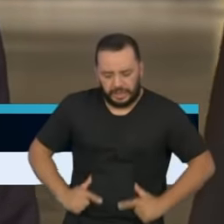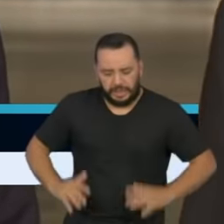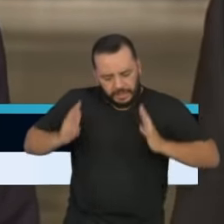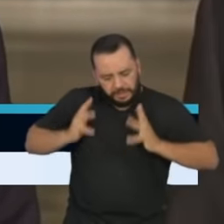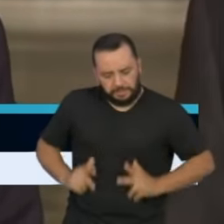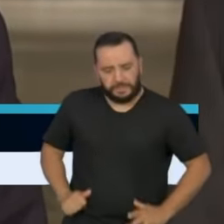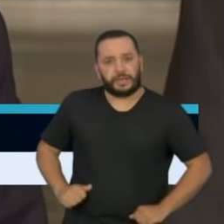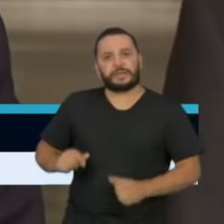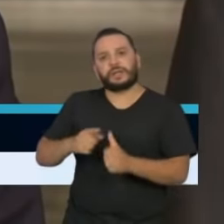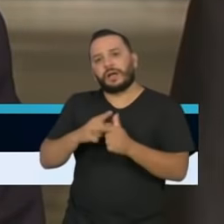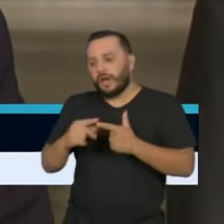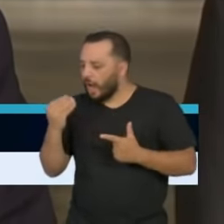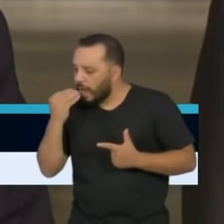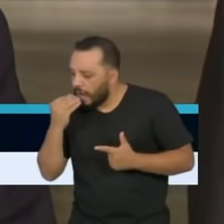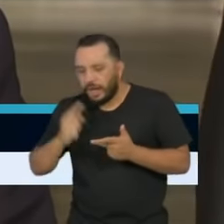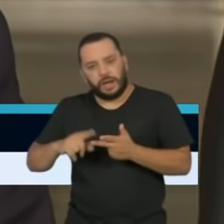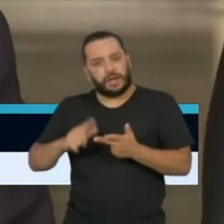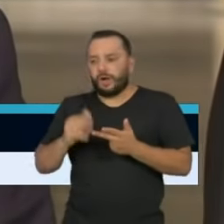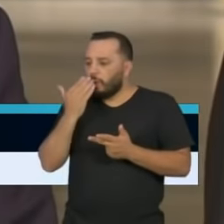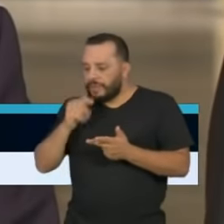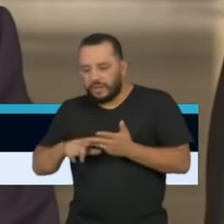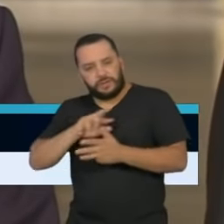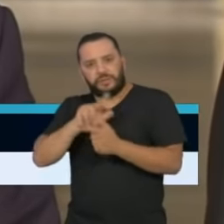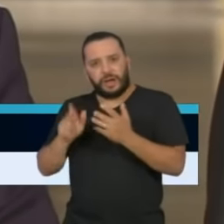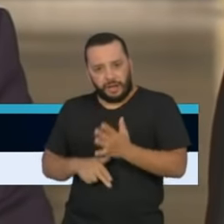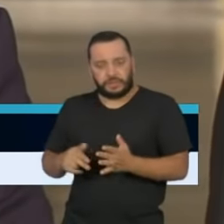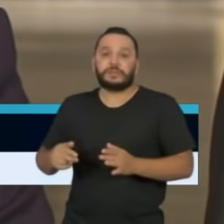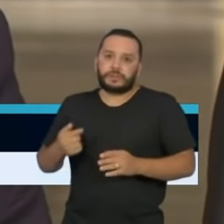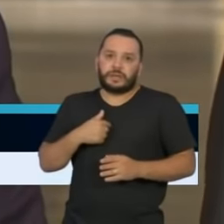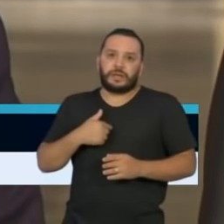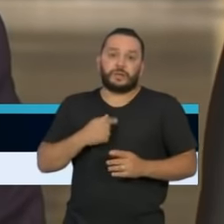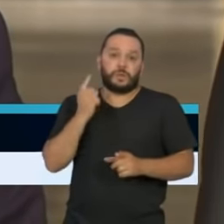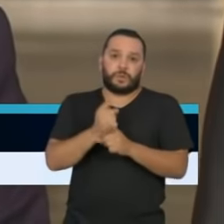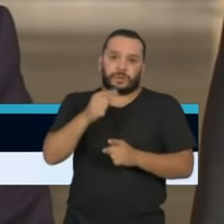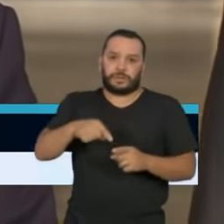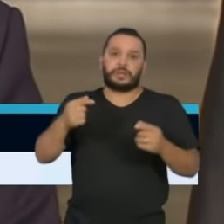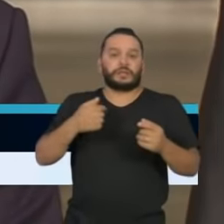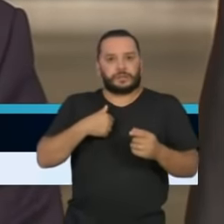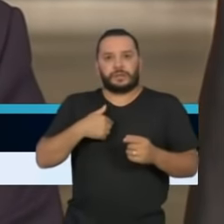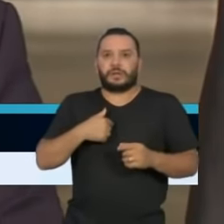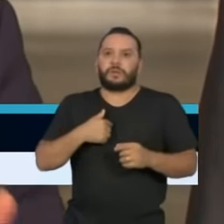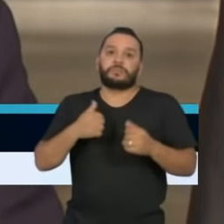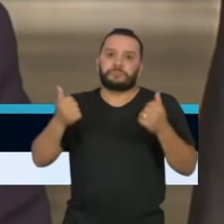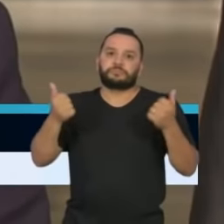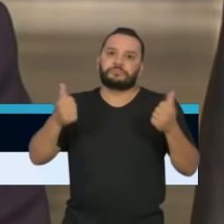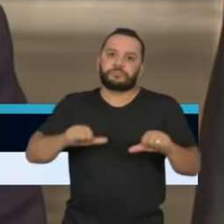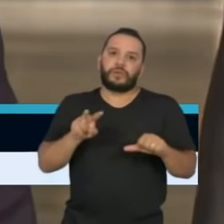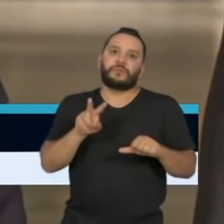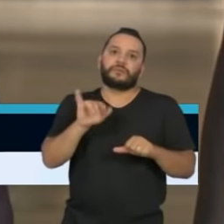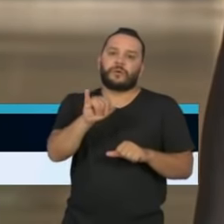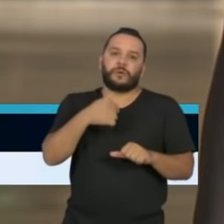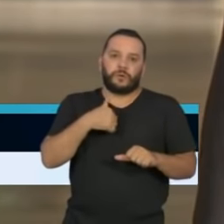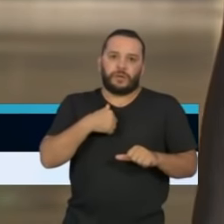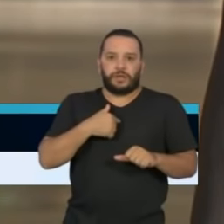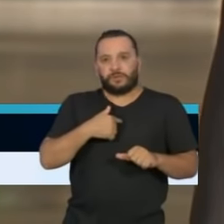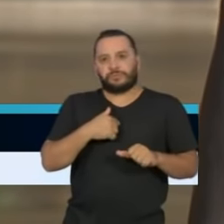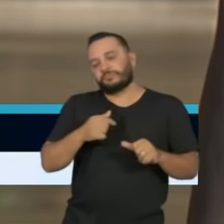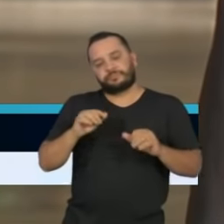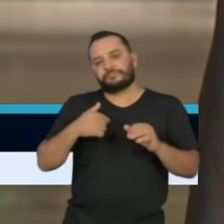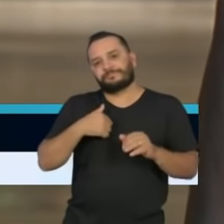de consumo alimentício. A reunião continua, eu deixarei esse encontro com vocês na sequência, após o término, para voltar a